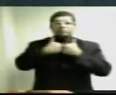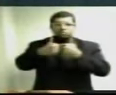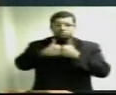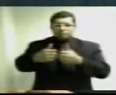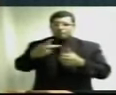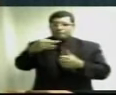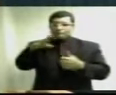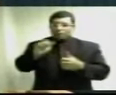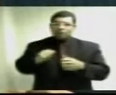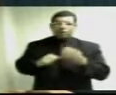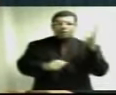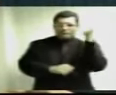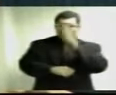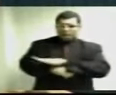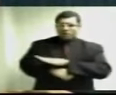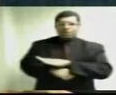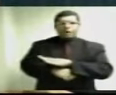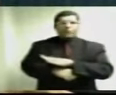transporte público